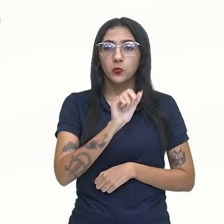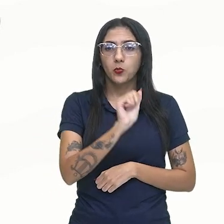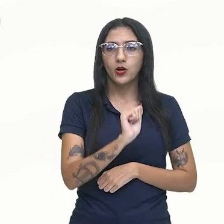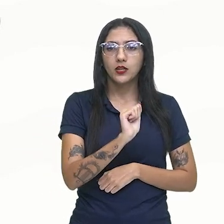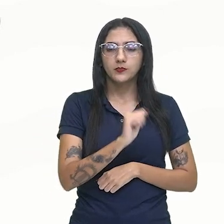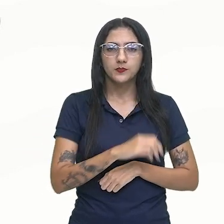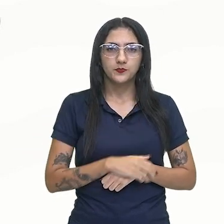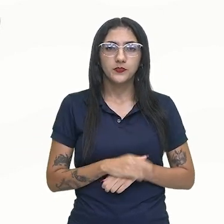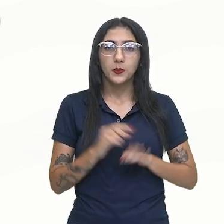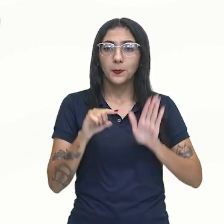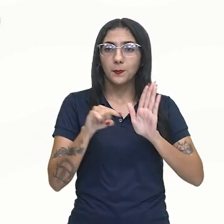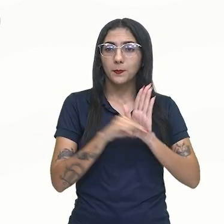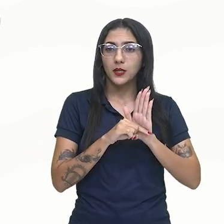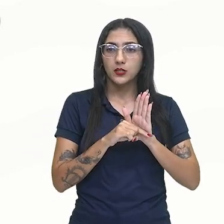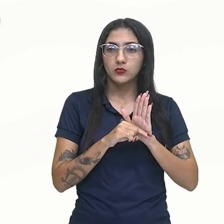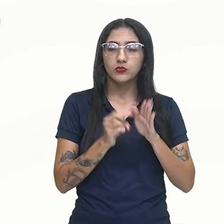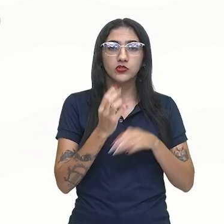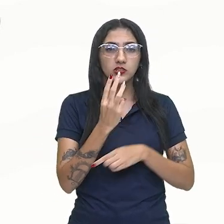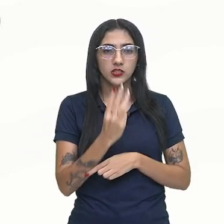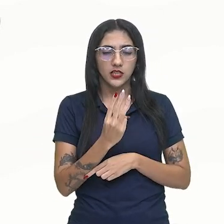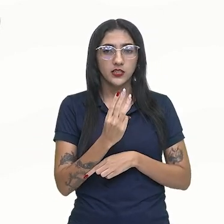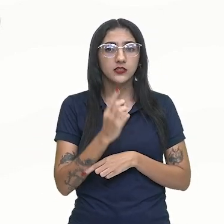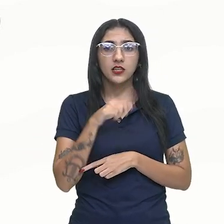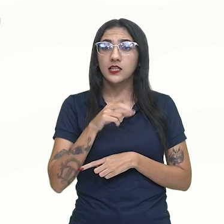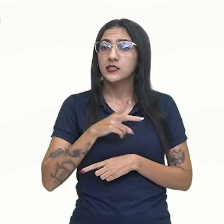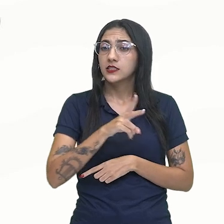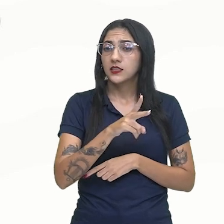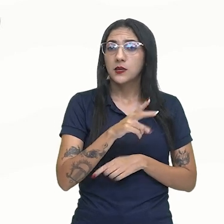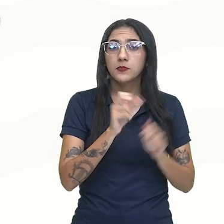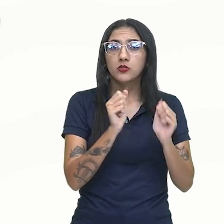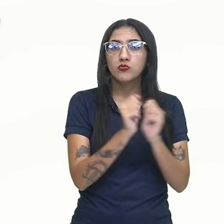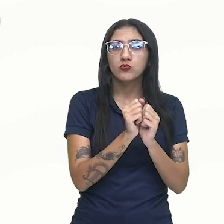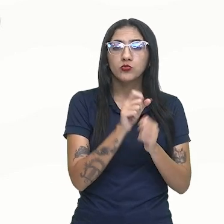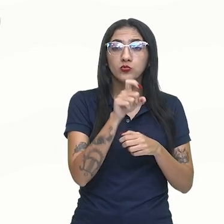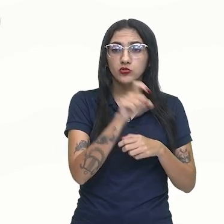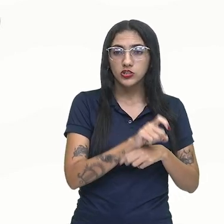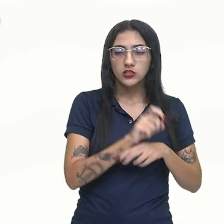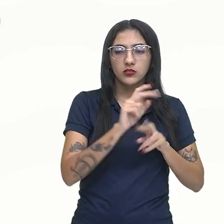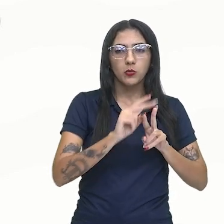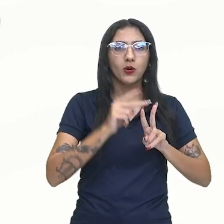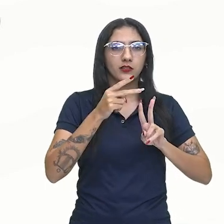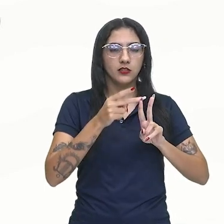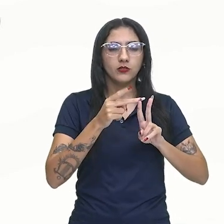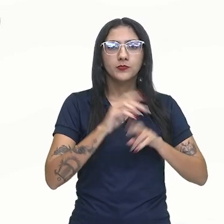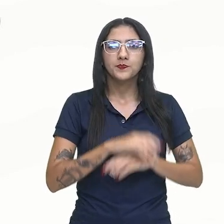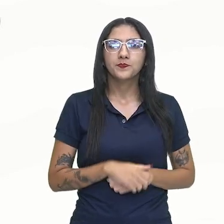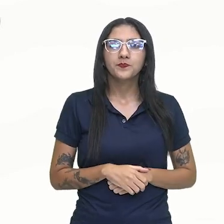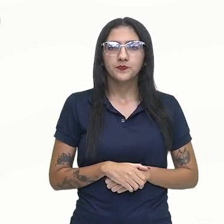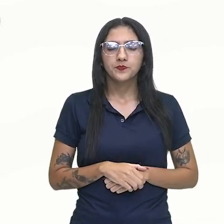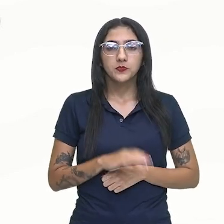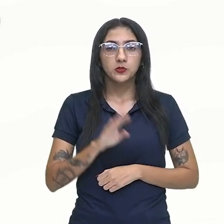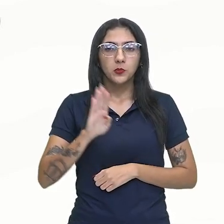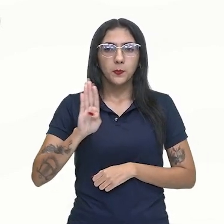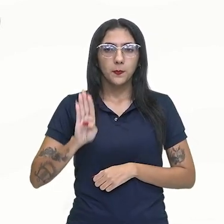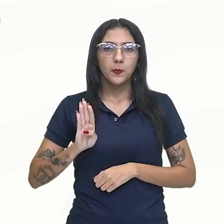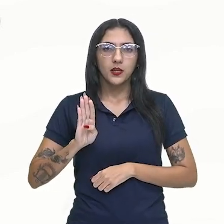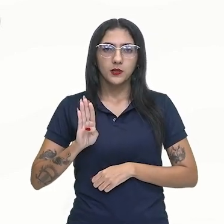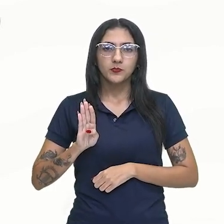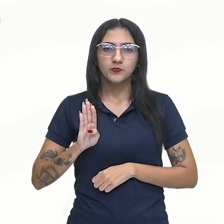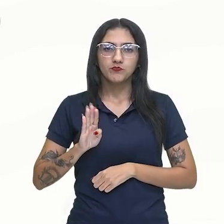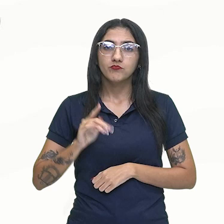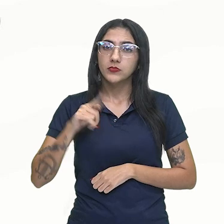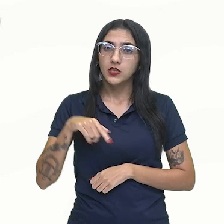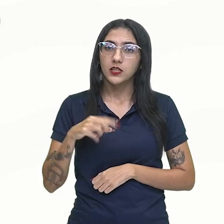menos 3. O A é sempre aquele que acompanha o x ao quadrado. E o B é